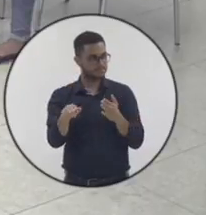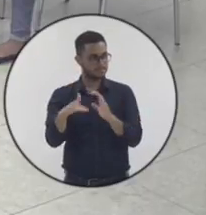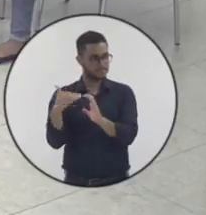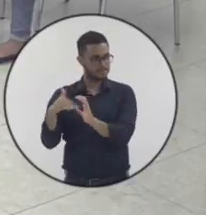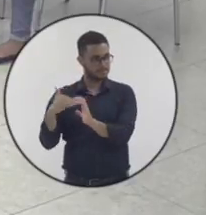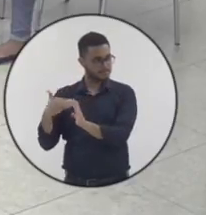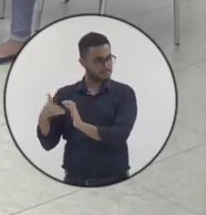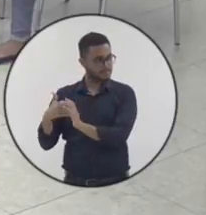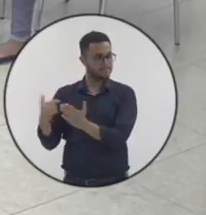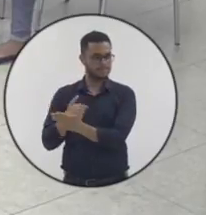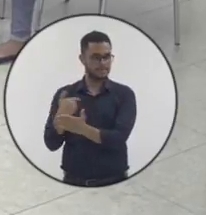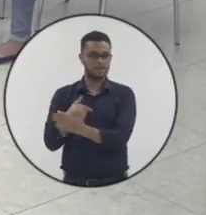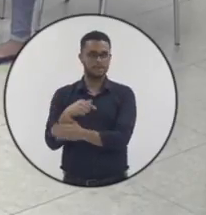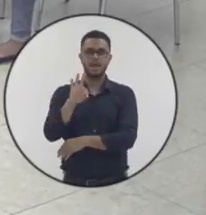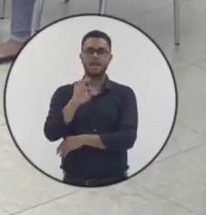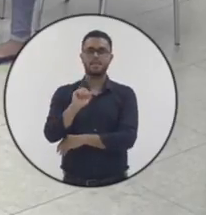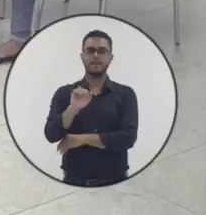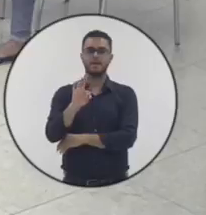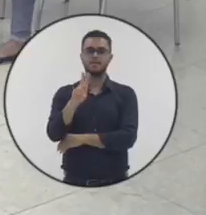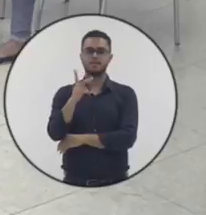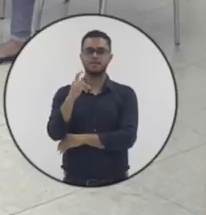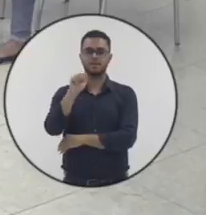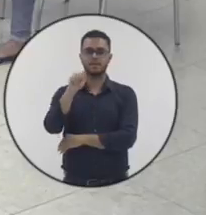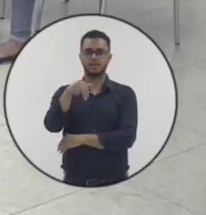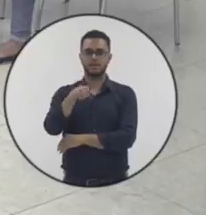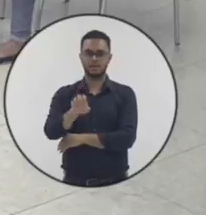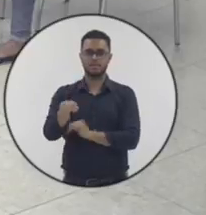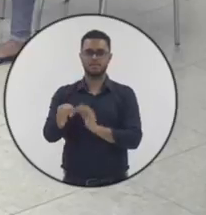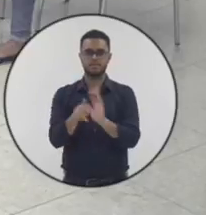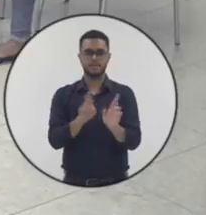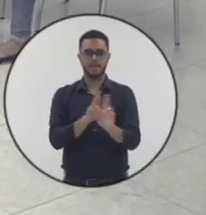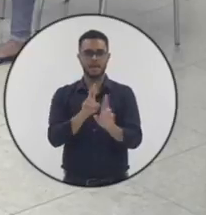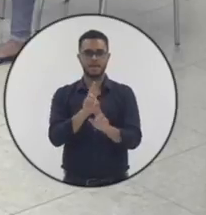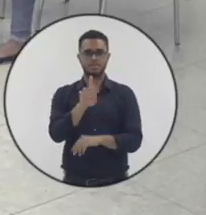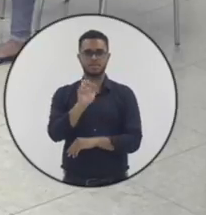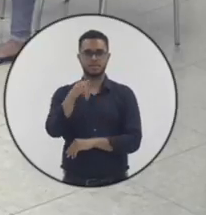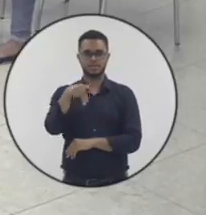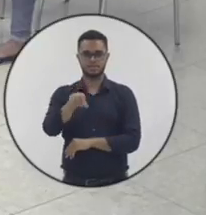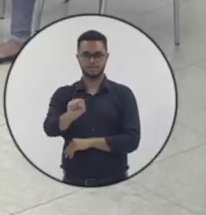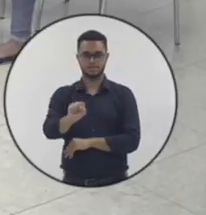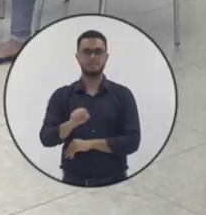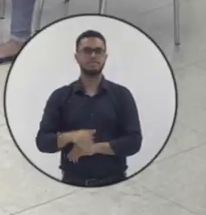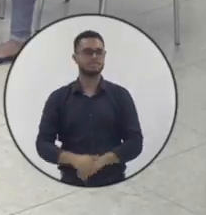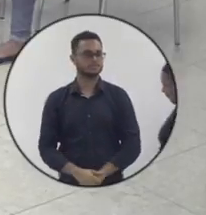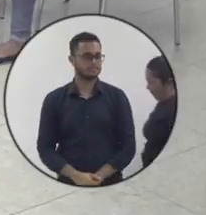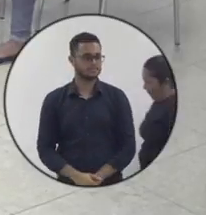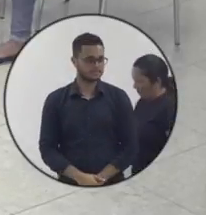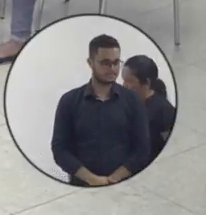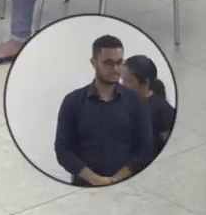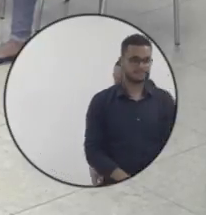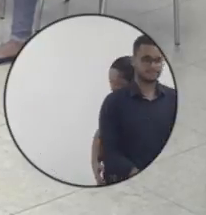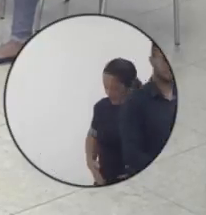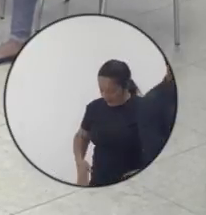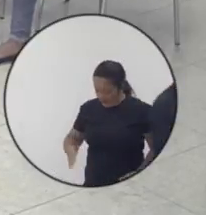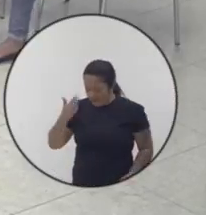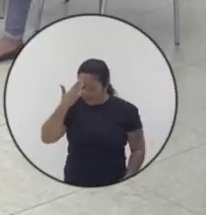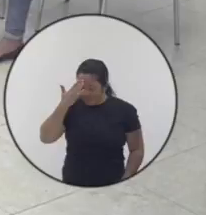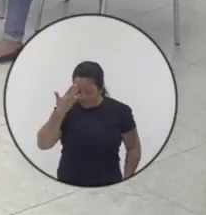perguntas, Tatiane Araújo, da Rede Nacional de Pessoas Trans. Obrigado, Tatiane. Obrigada a vocês do